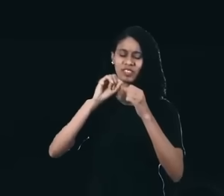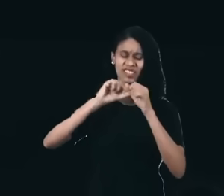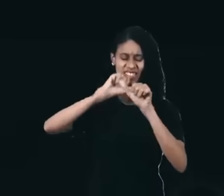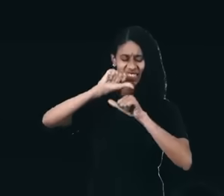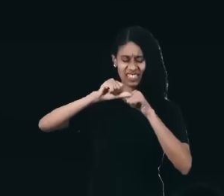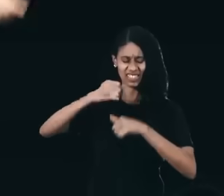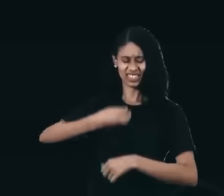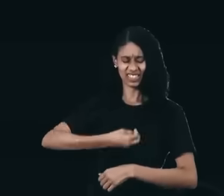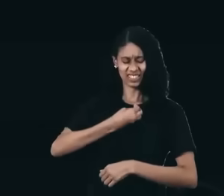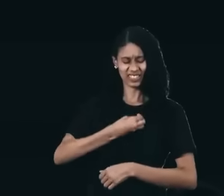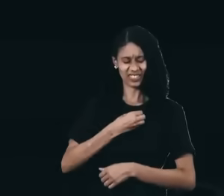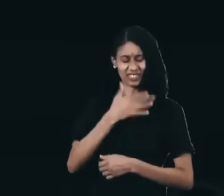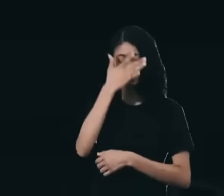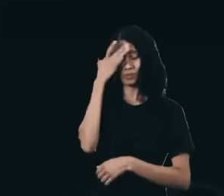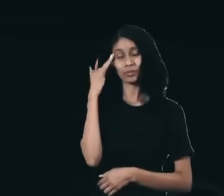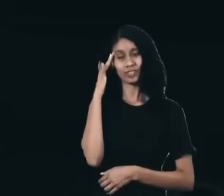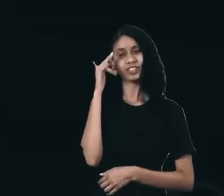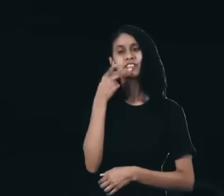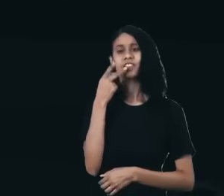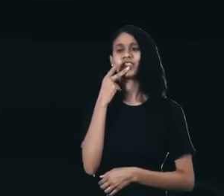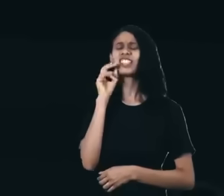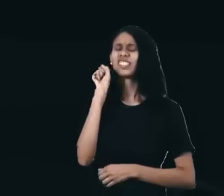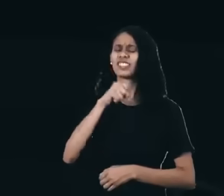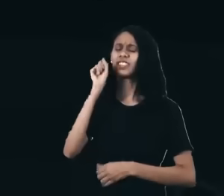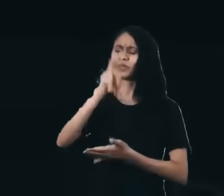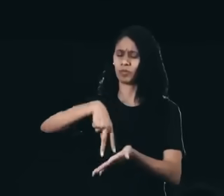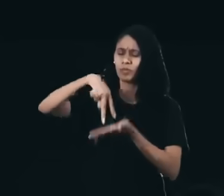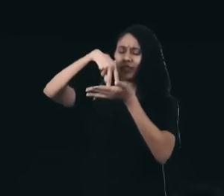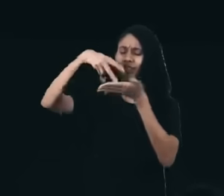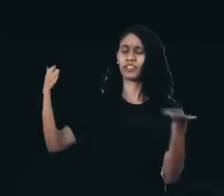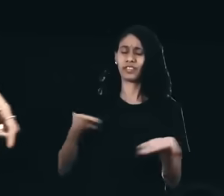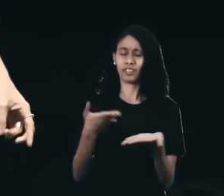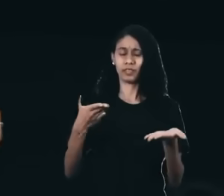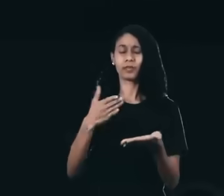de alguém. Você vai dizer sim, você pode ficar em pé no seu lugar.